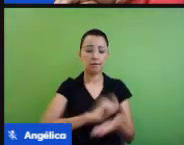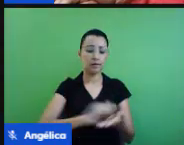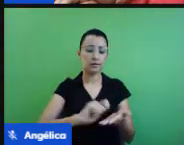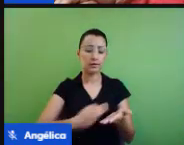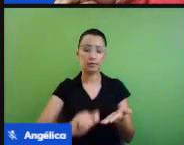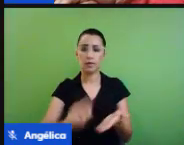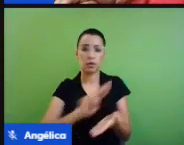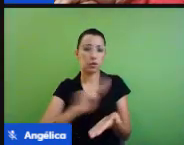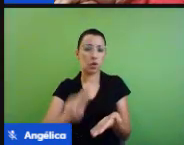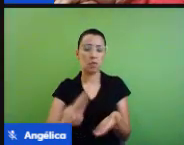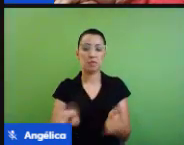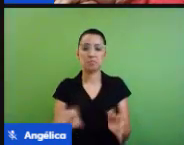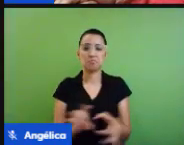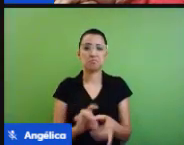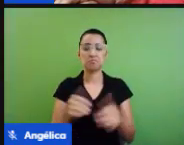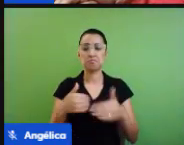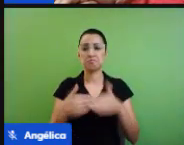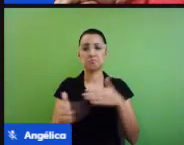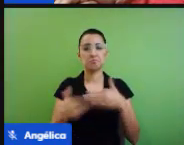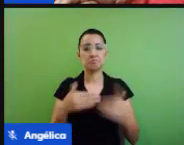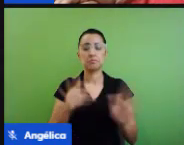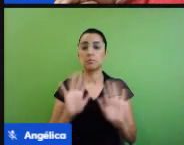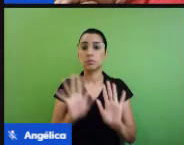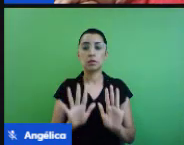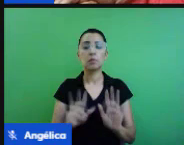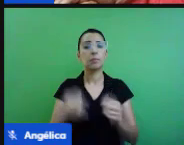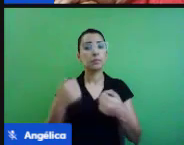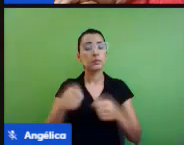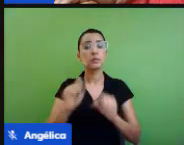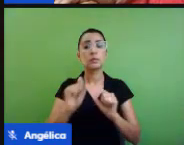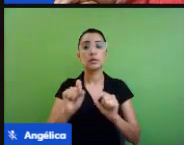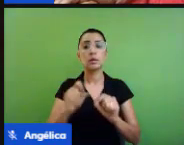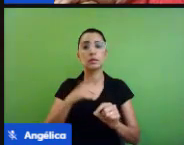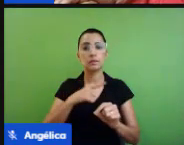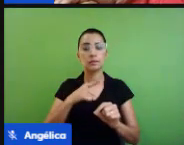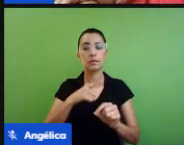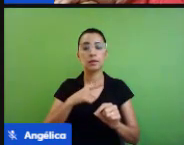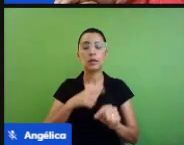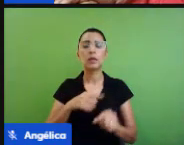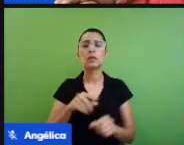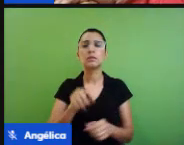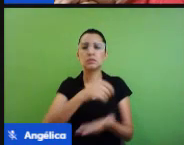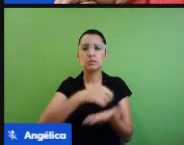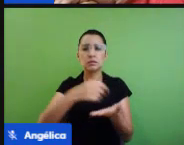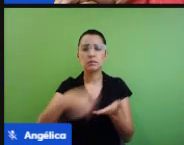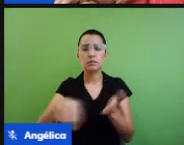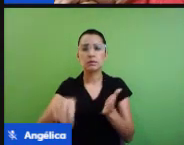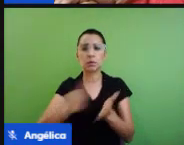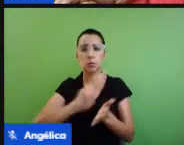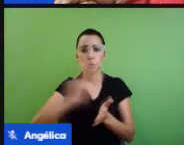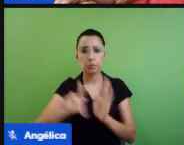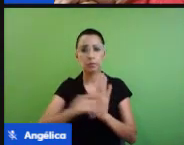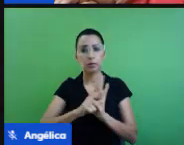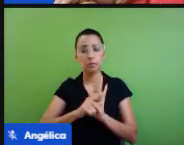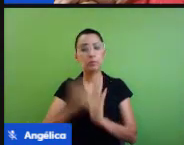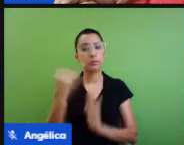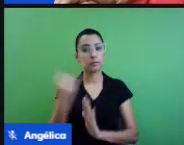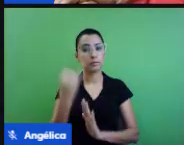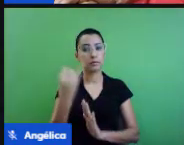Não. Existem alguns ensinamentos que estão dentro da escrita do próprio nome. Próximo, por